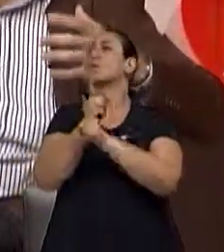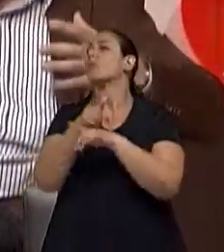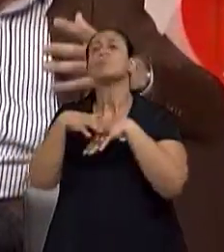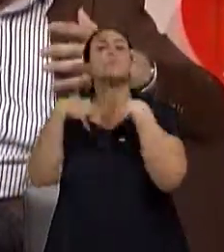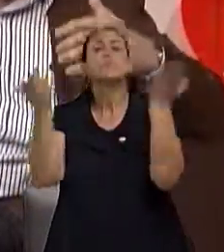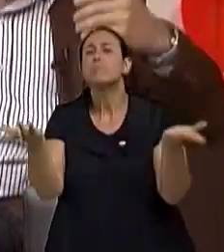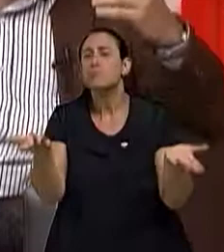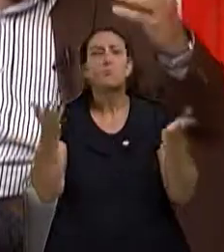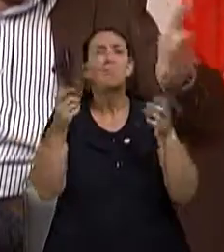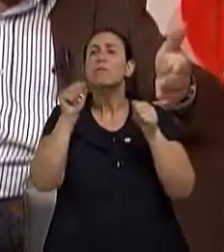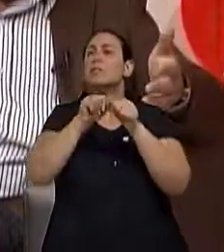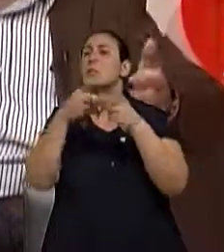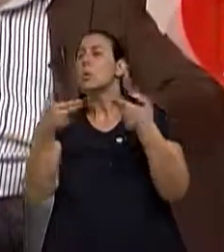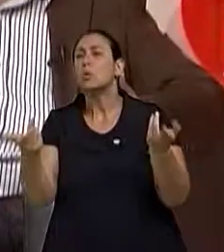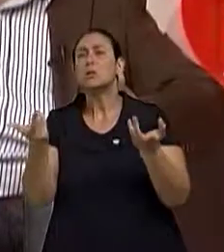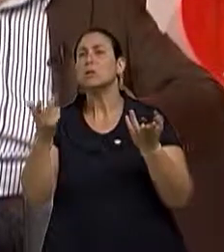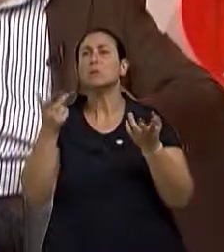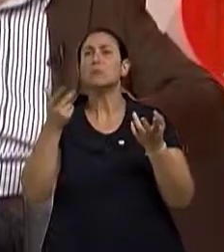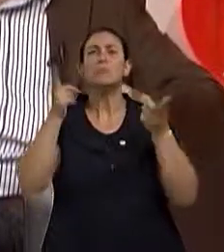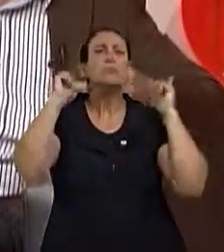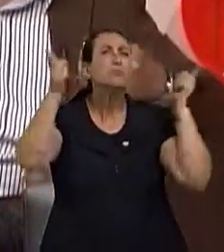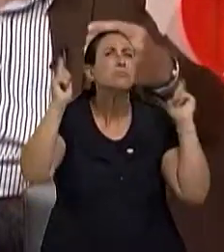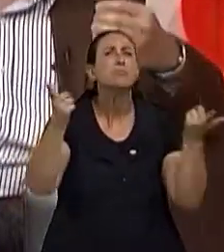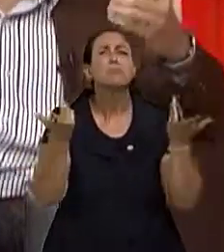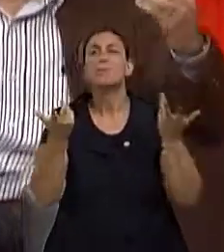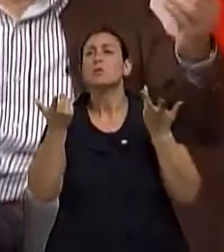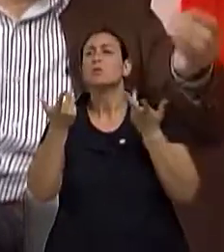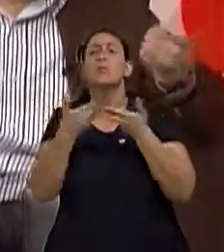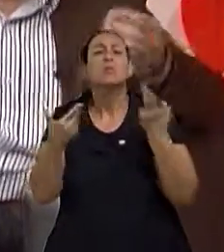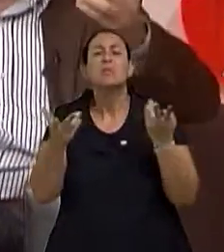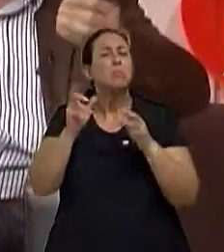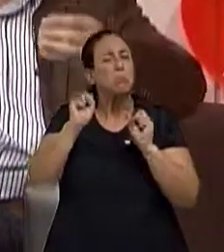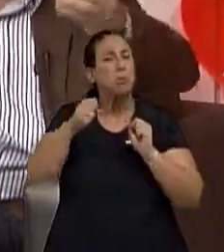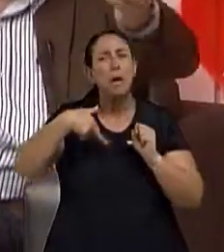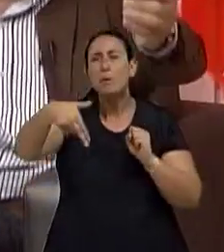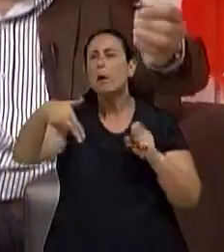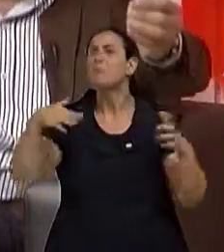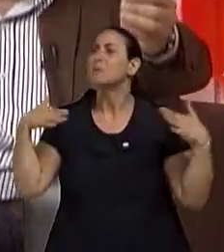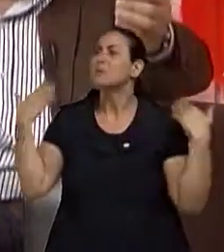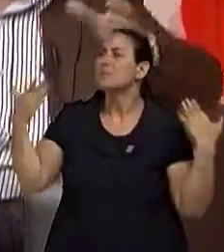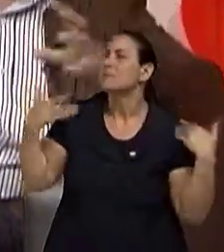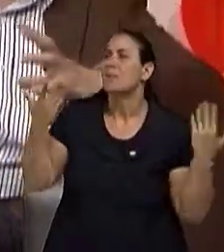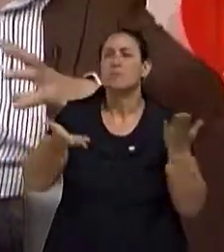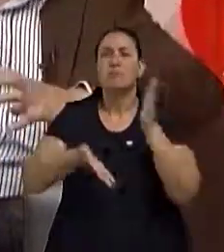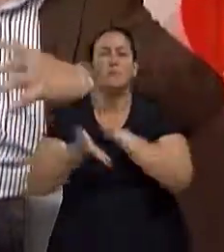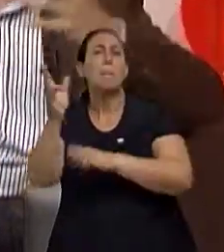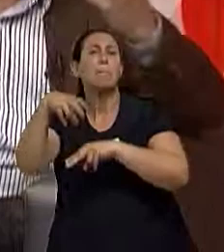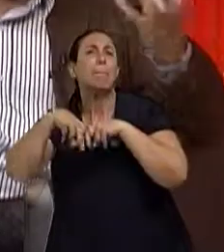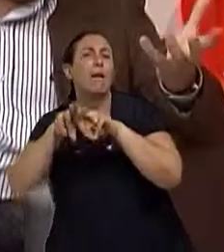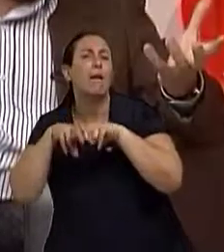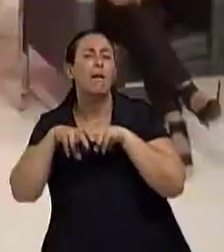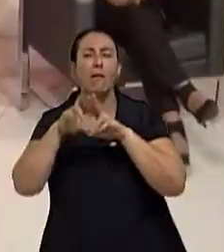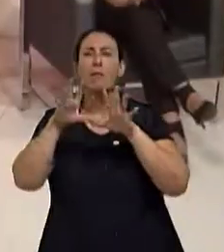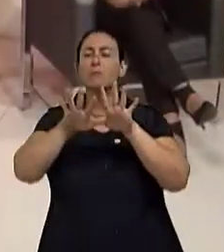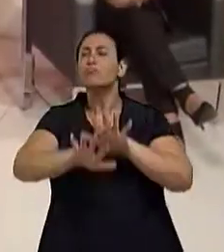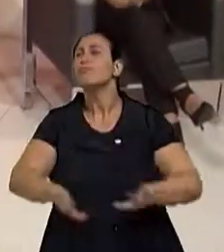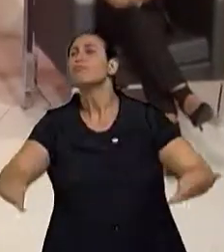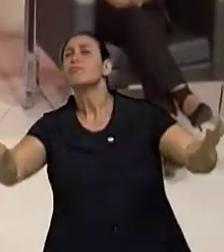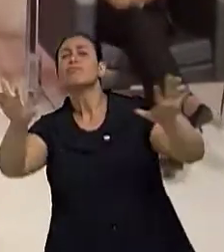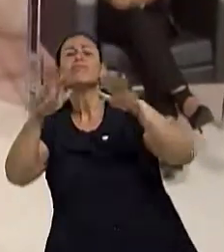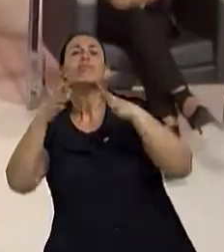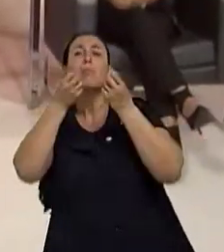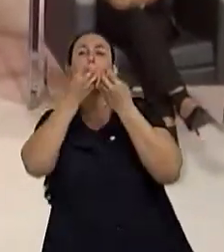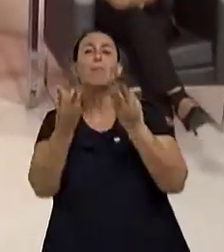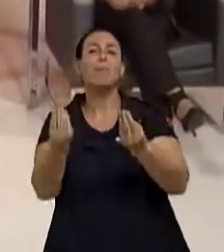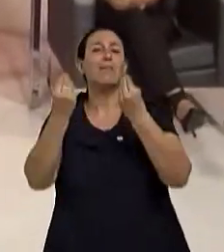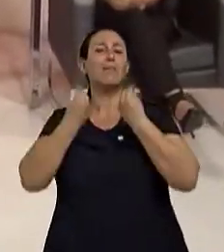alguma atividade, seja um hobby, seja algo, até caminhar, passear, ir num parque. Isso expande o nosso